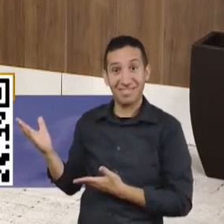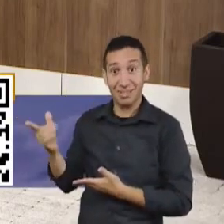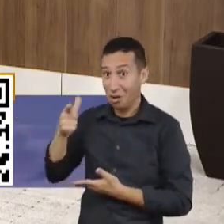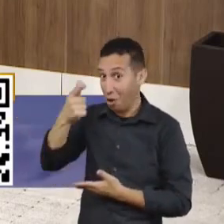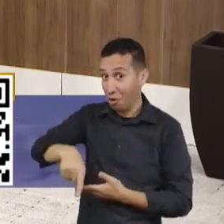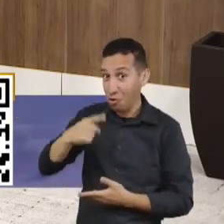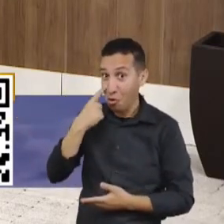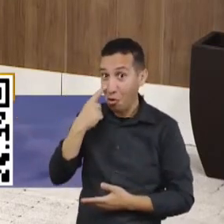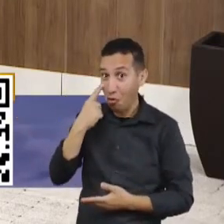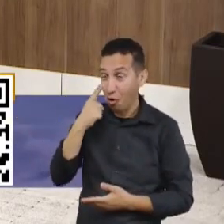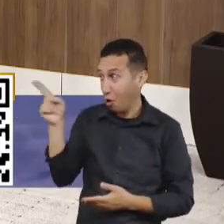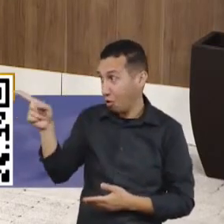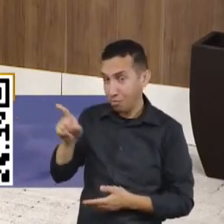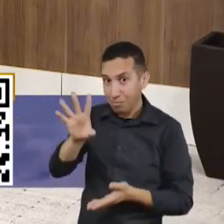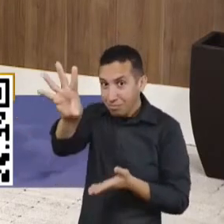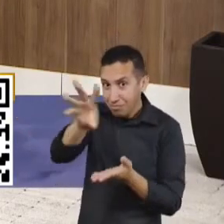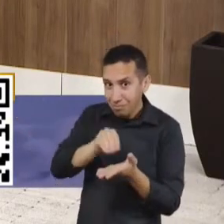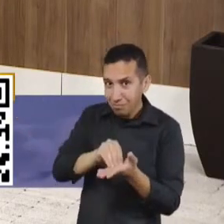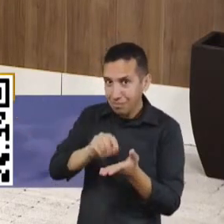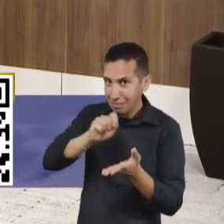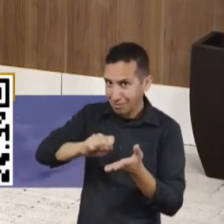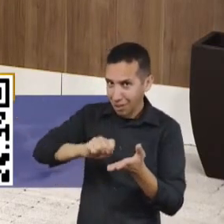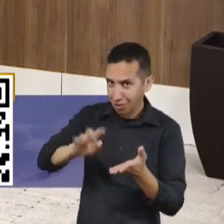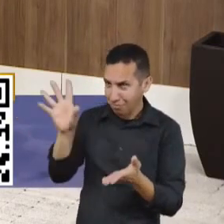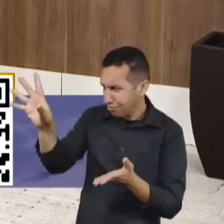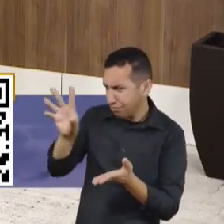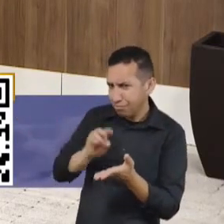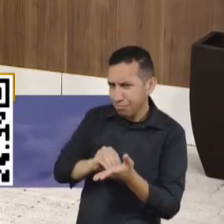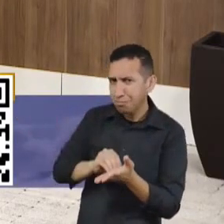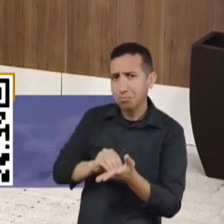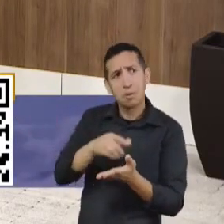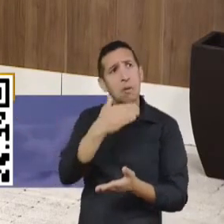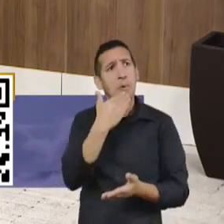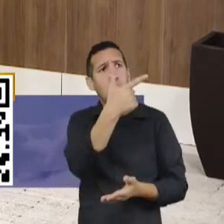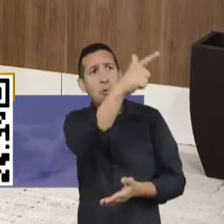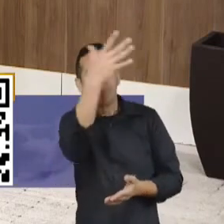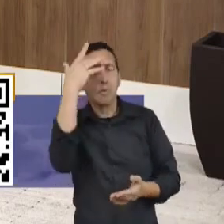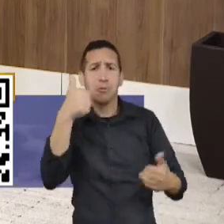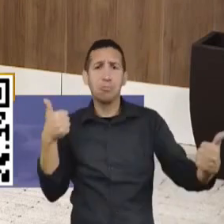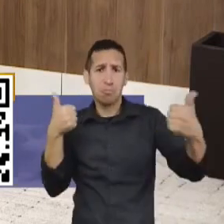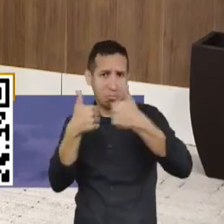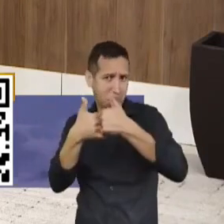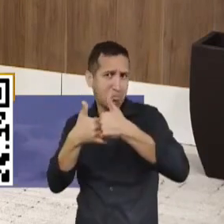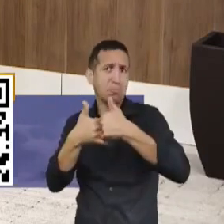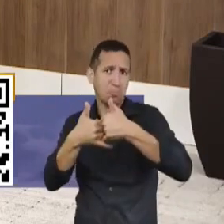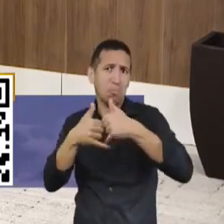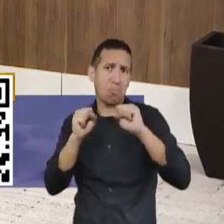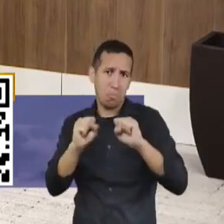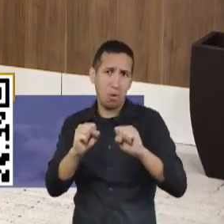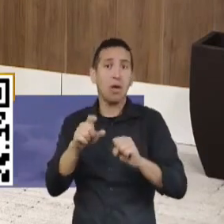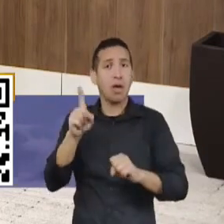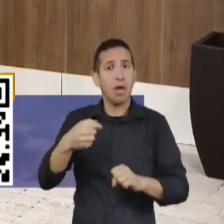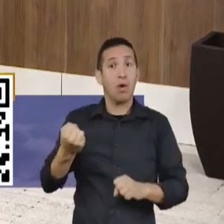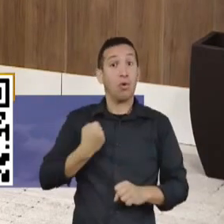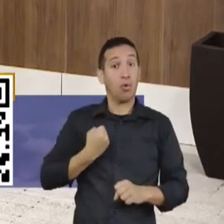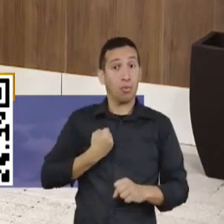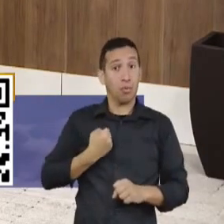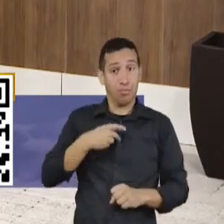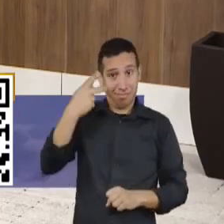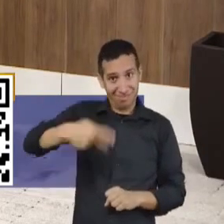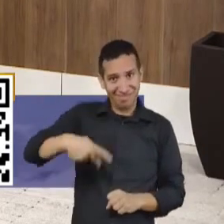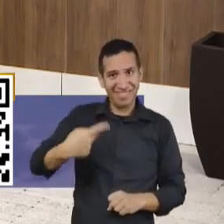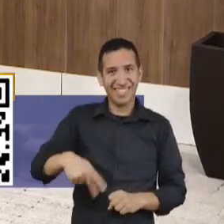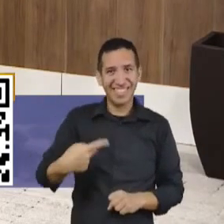3100 repetindo zero operadora 1221 27 3121 esse é o telefone da Escola Bíblica